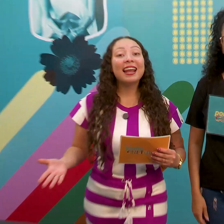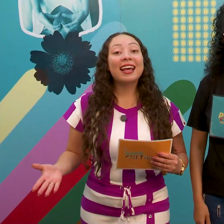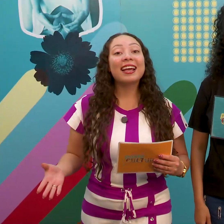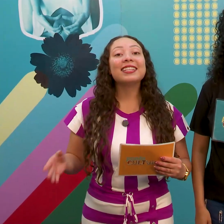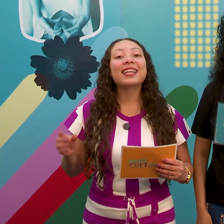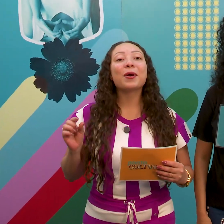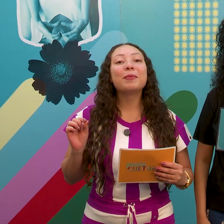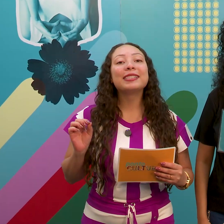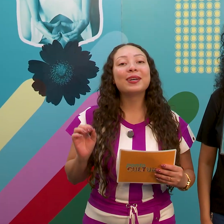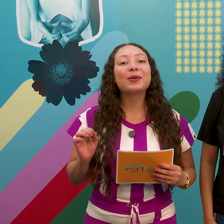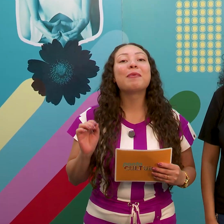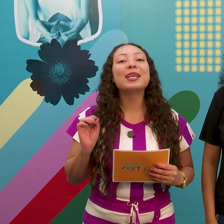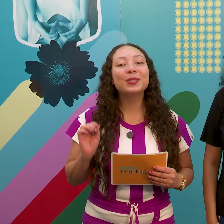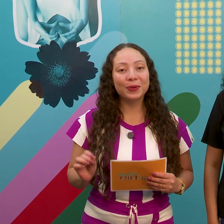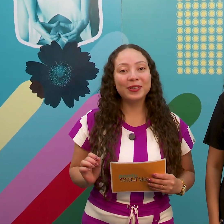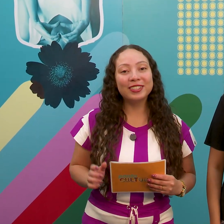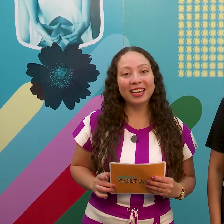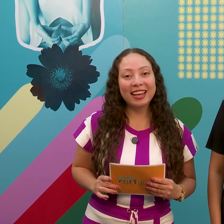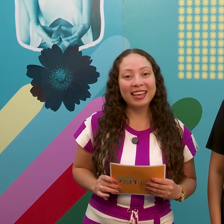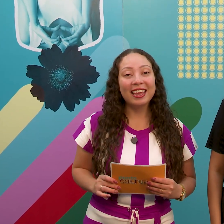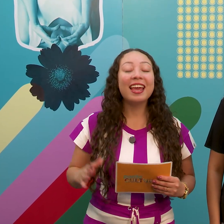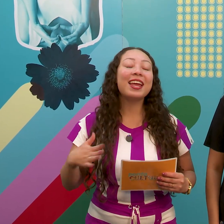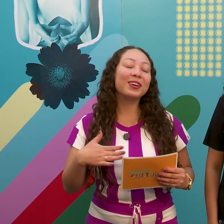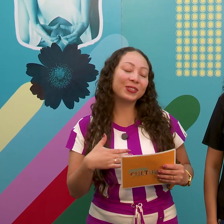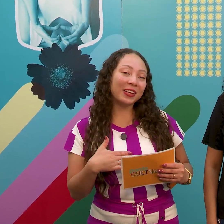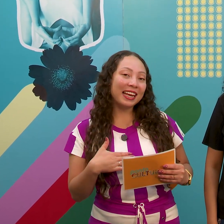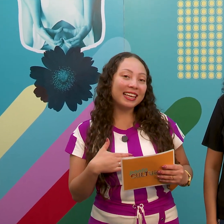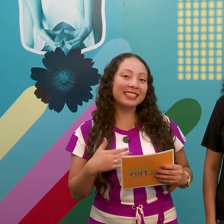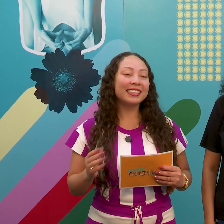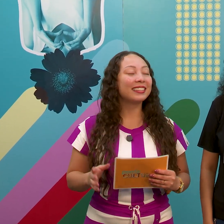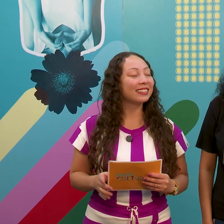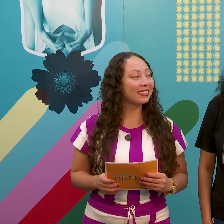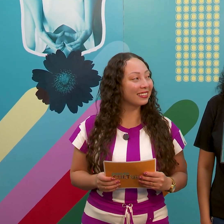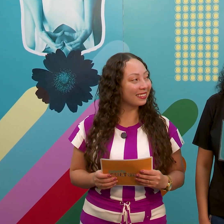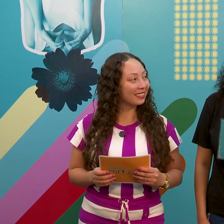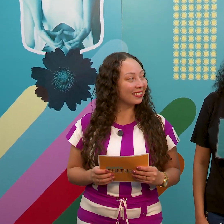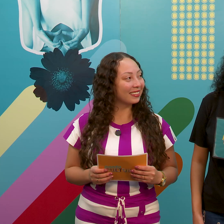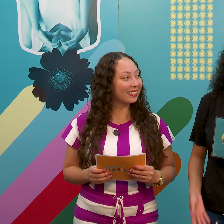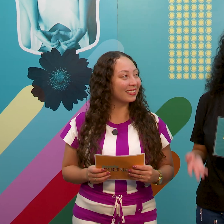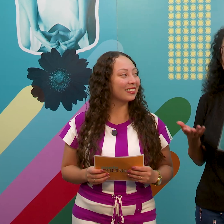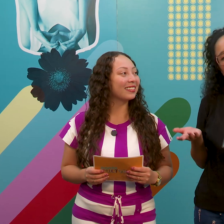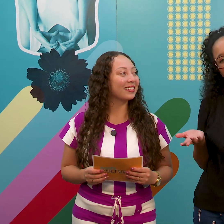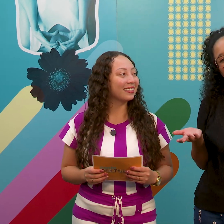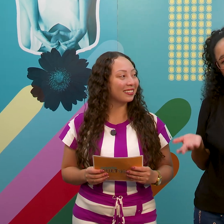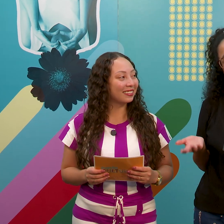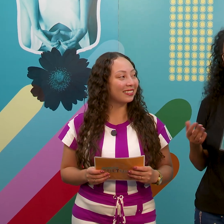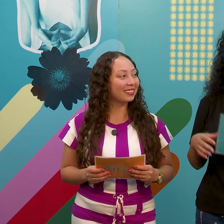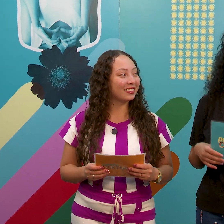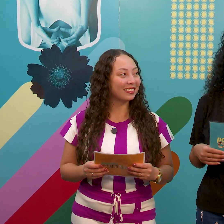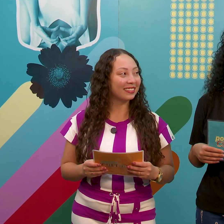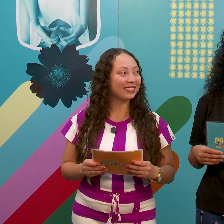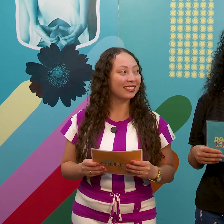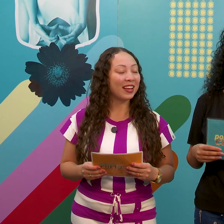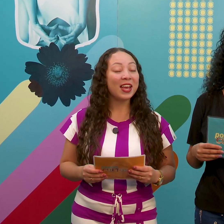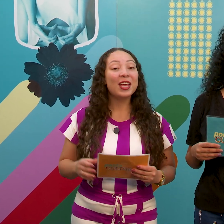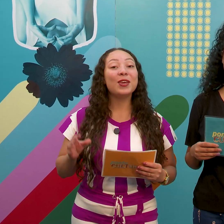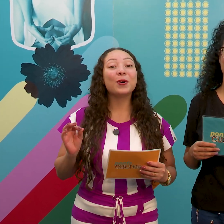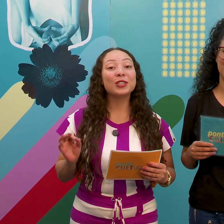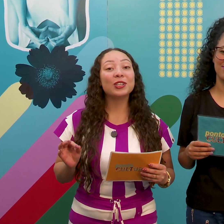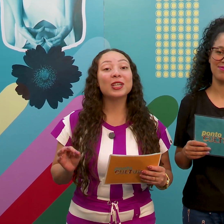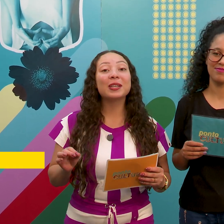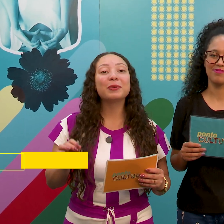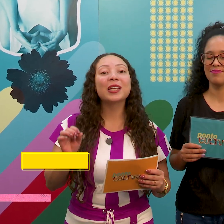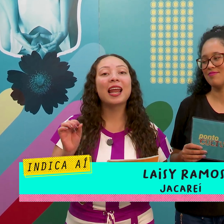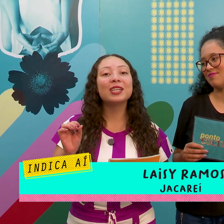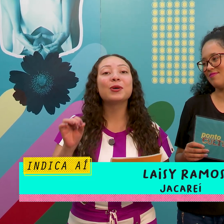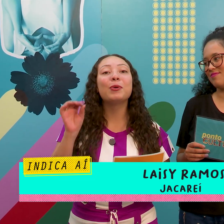Fala galera, está começando mais um Indica Aí. Eu sou a Laís. E eu sou a Camila, a nova integrante do Ponto Cultural. E